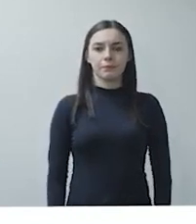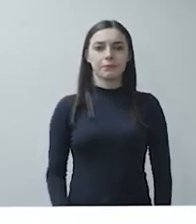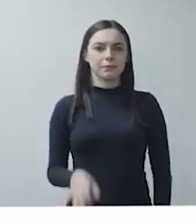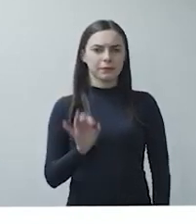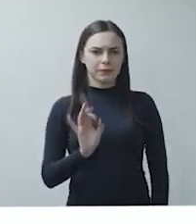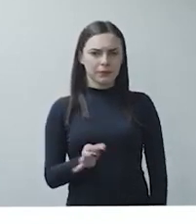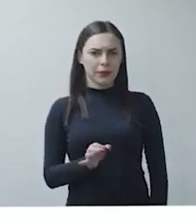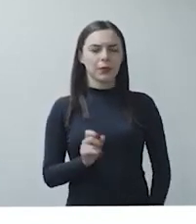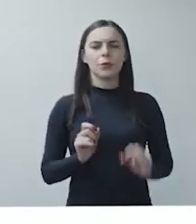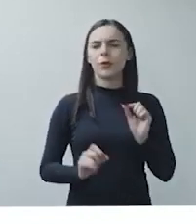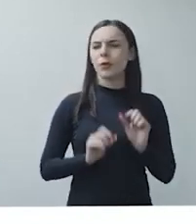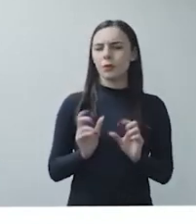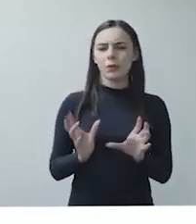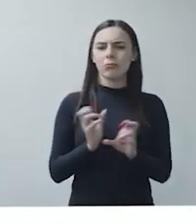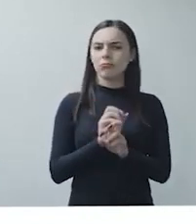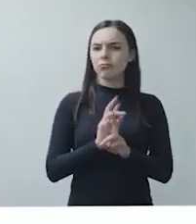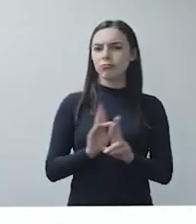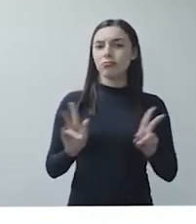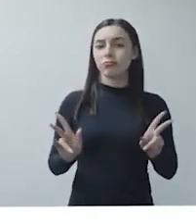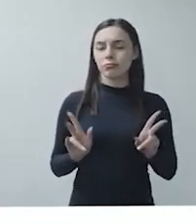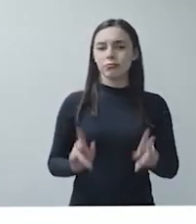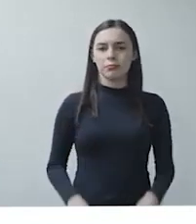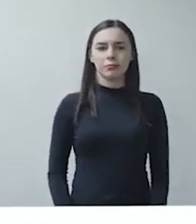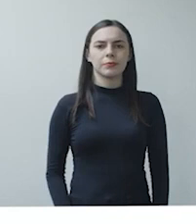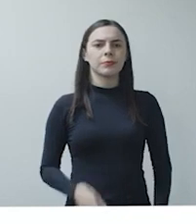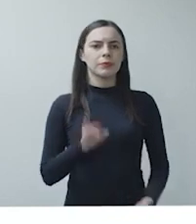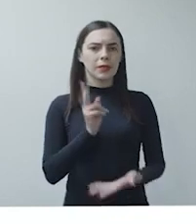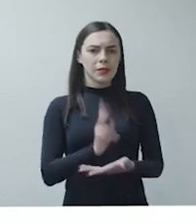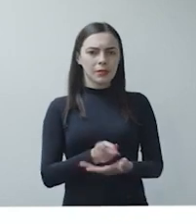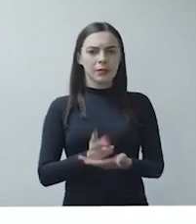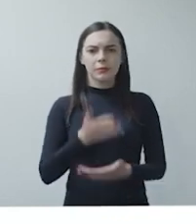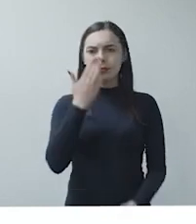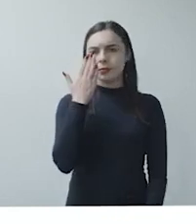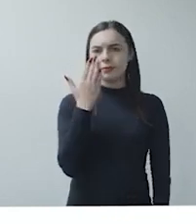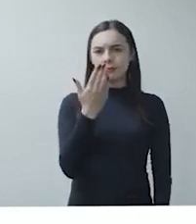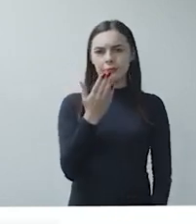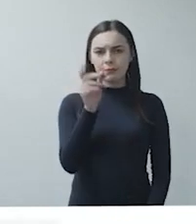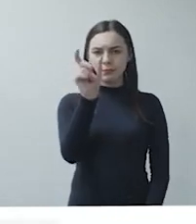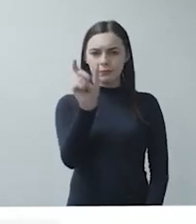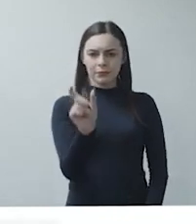A diferença. Sempre também na frente da operação.